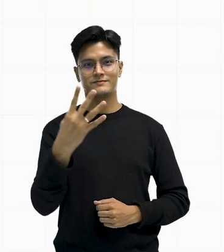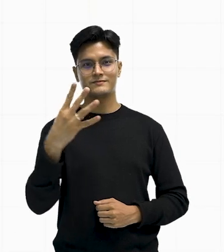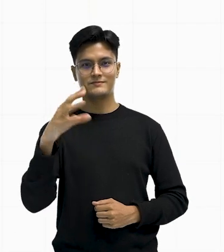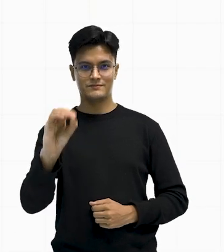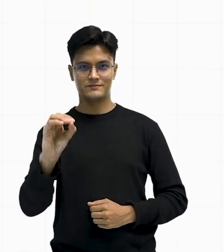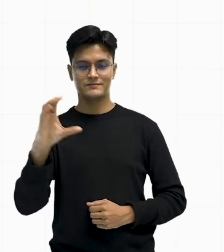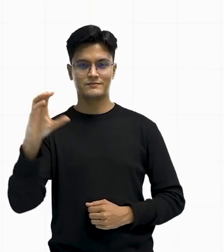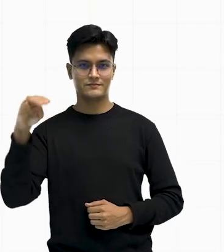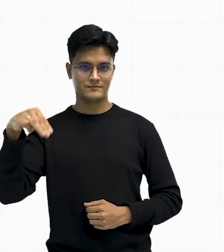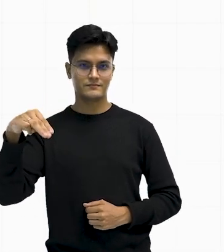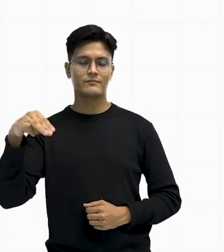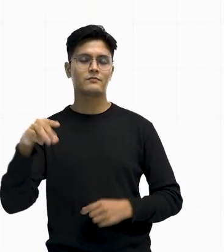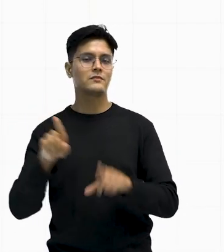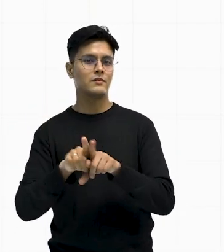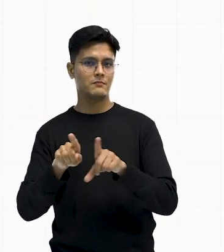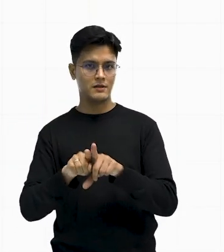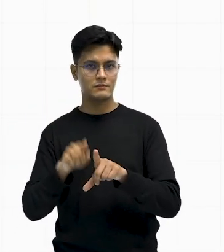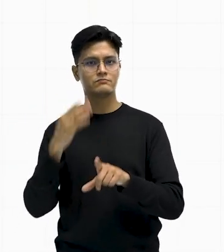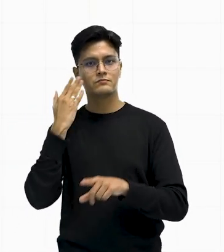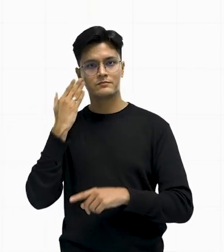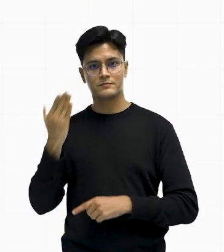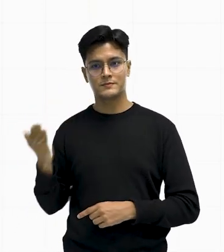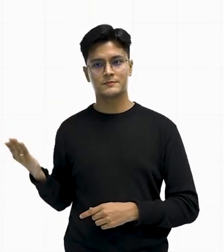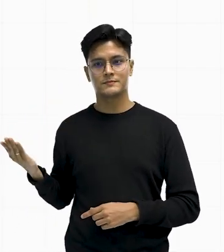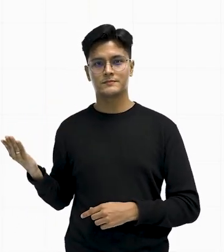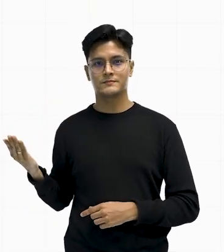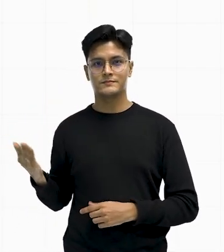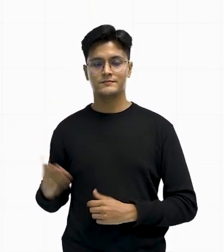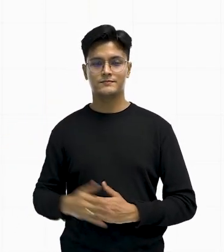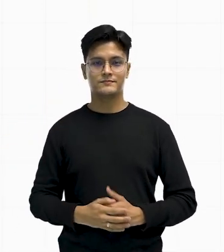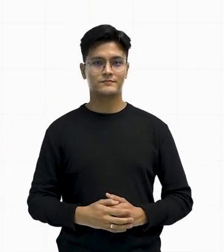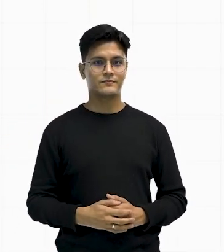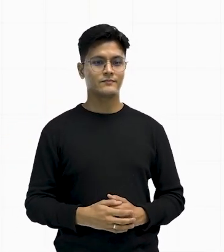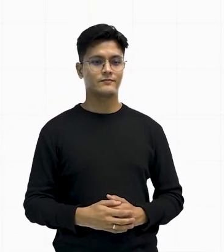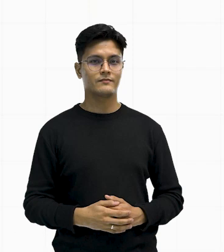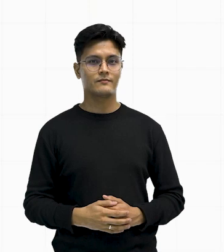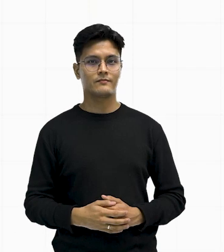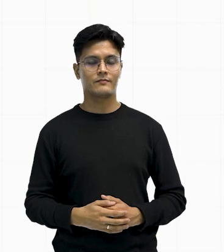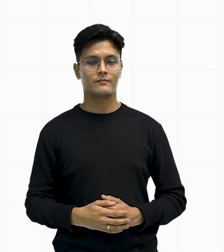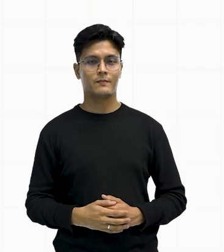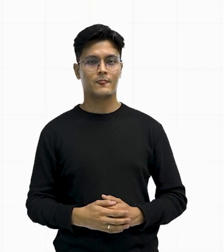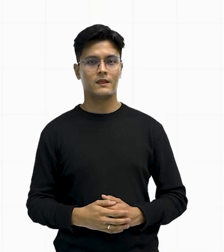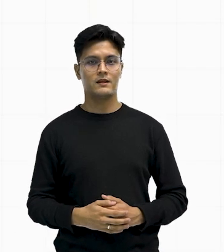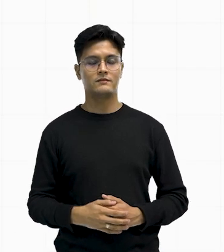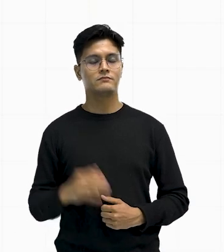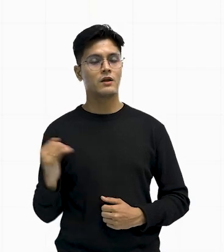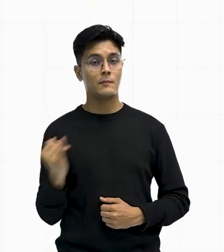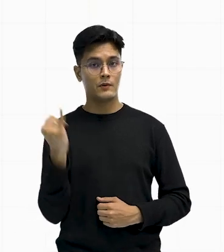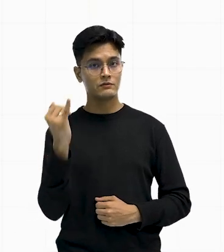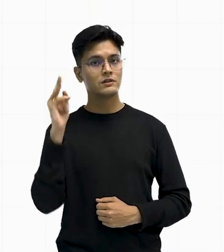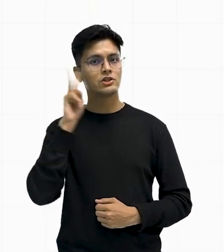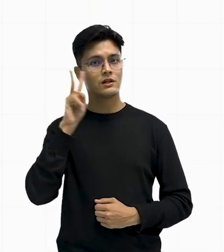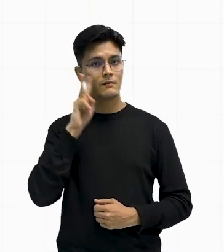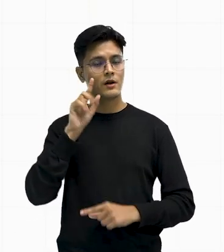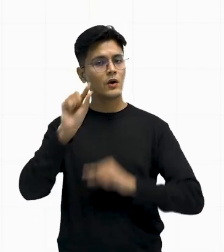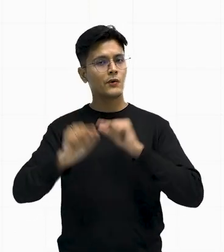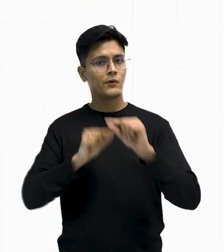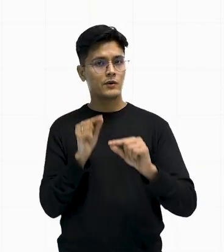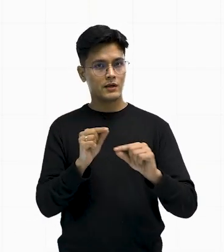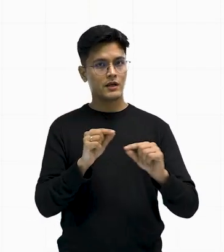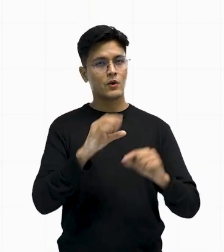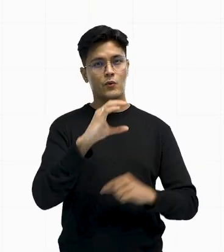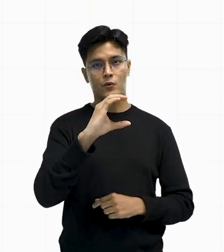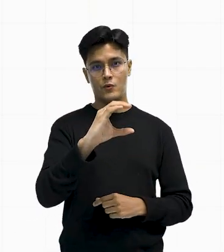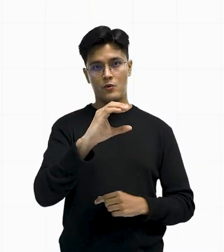31,40 centímetros também, ó, tá bom? Então, vale lembrar que o comprimento, a unidade de